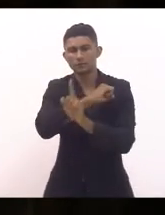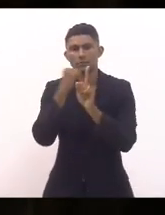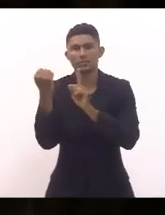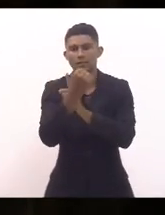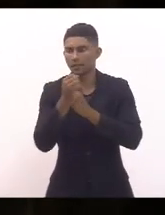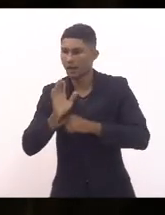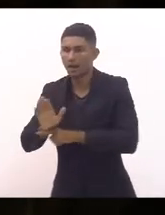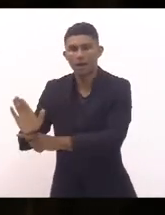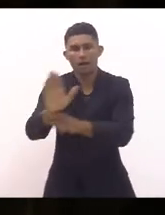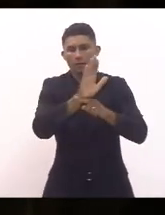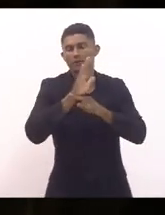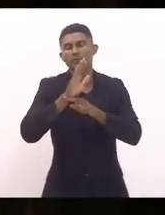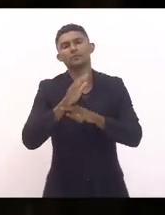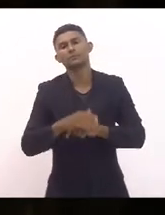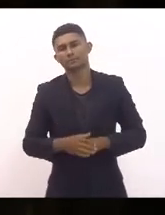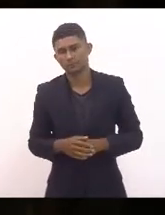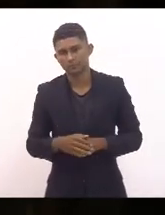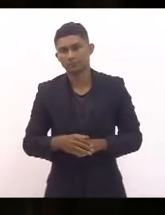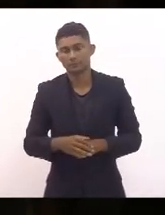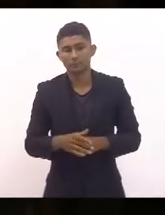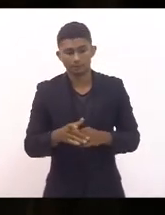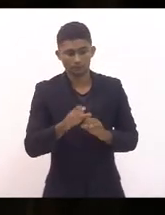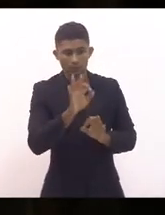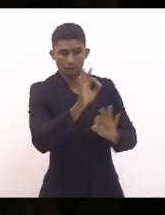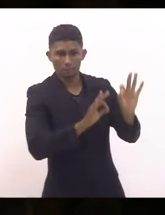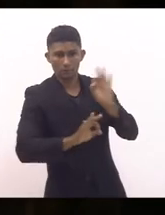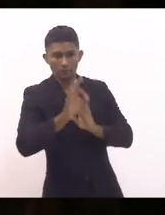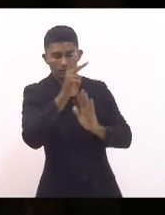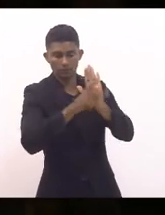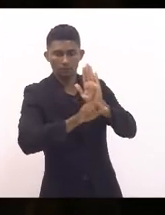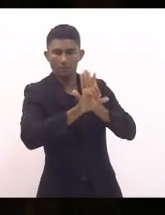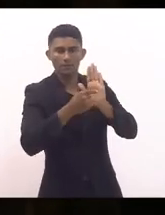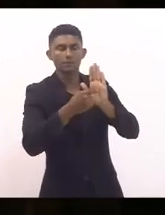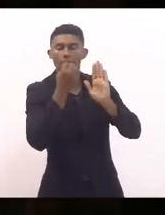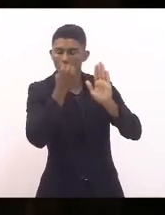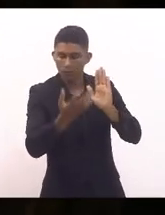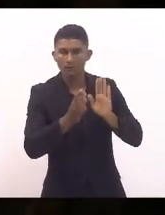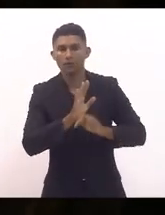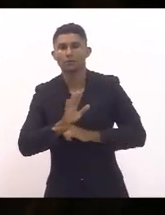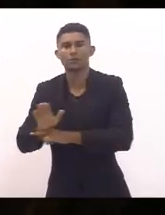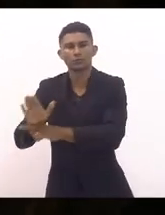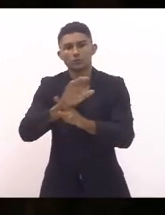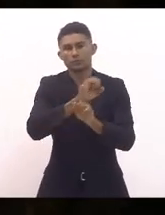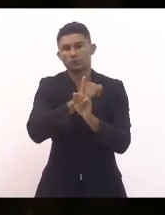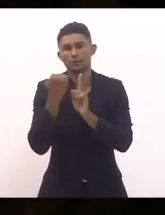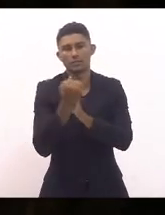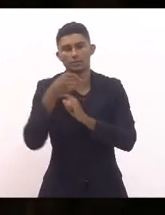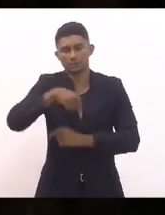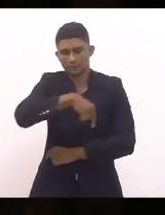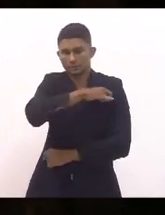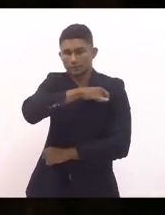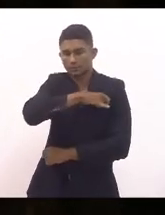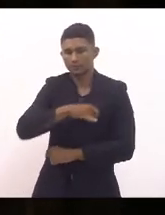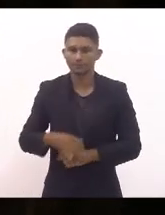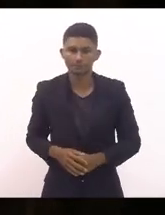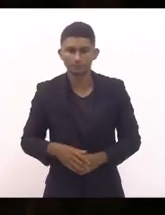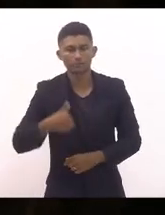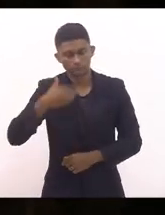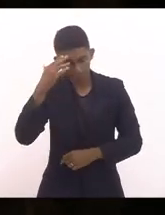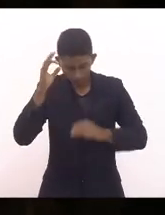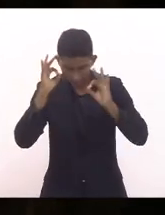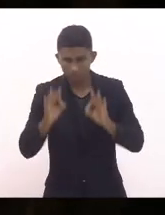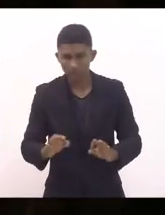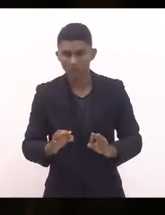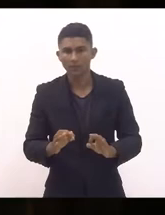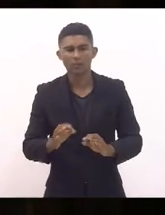sociedade e ter saído dali um projeto que tanto beneficia a sociedade do Rio de Janeiro. Tenho certeza que é só um